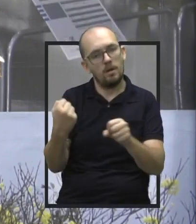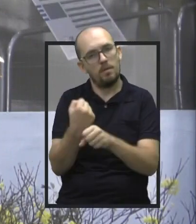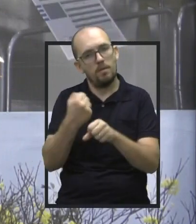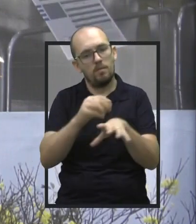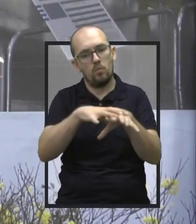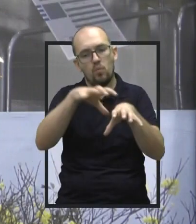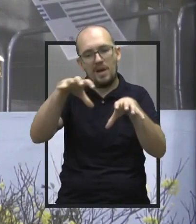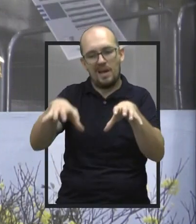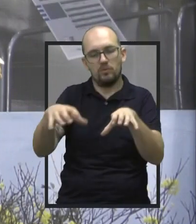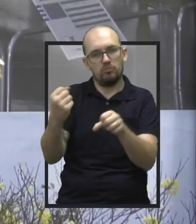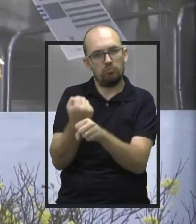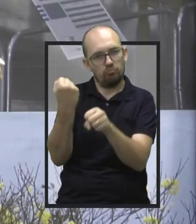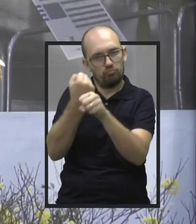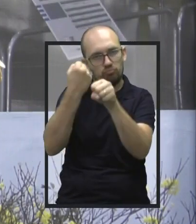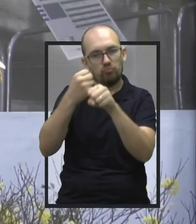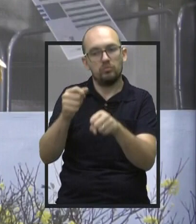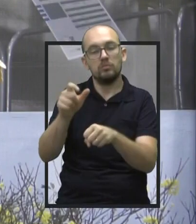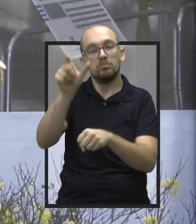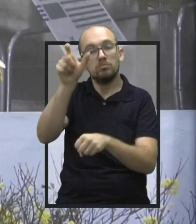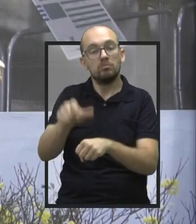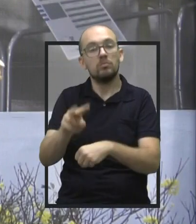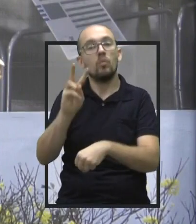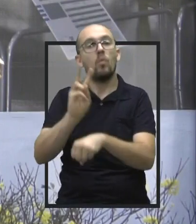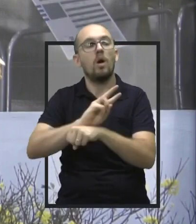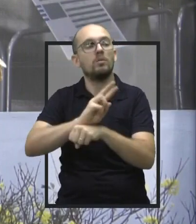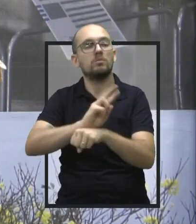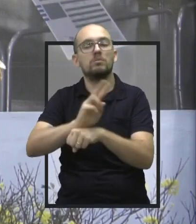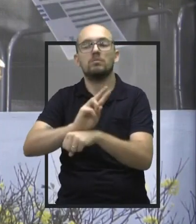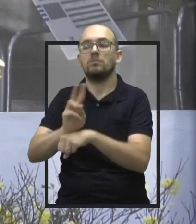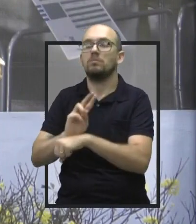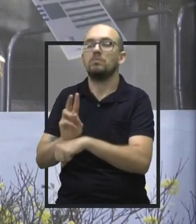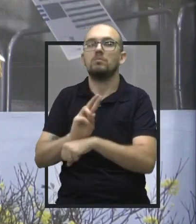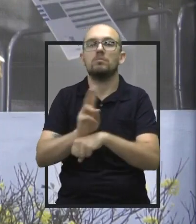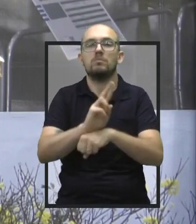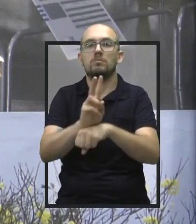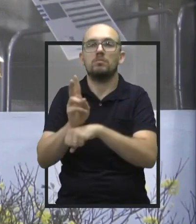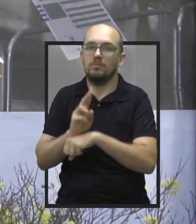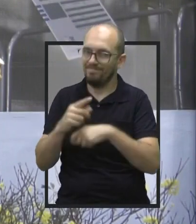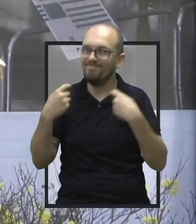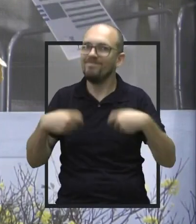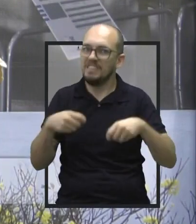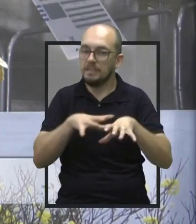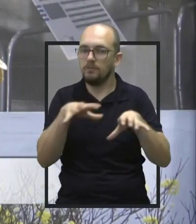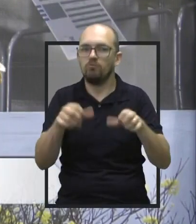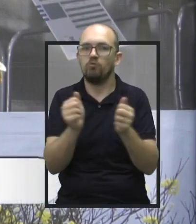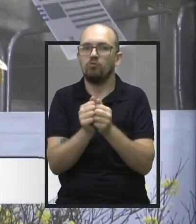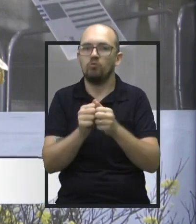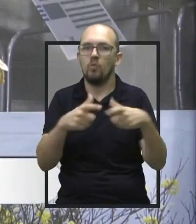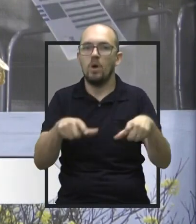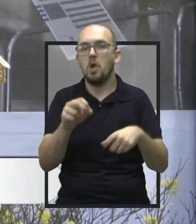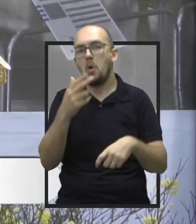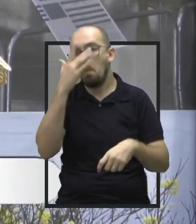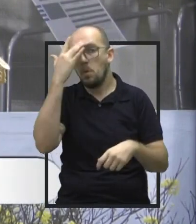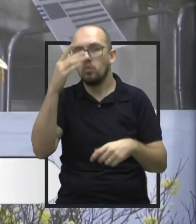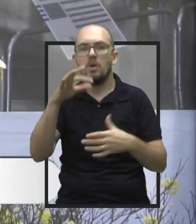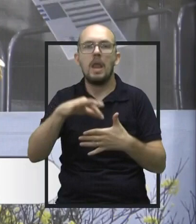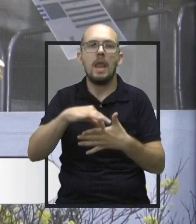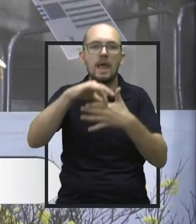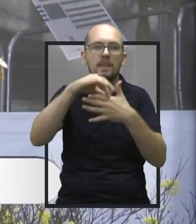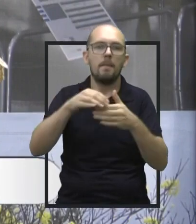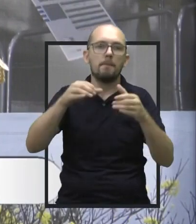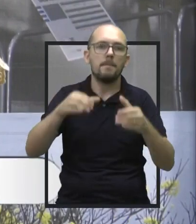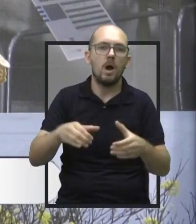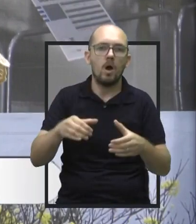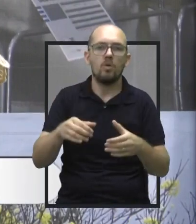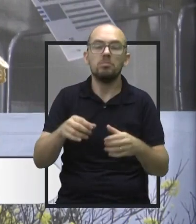que possa ter alguém cuidando. Um zelador, o pessoal ali do bairro, né, líder de bairro,